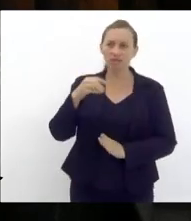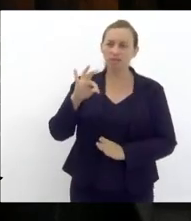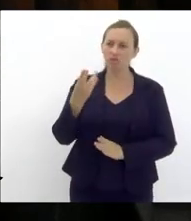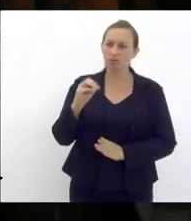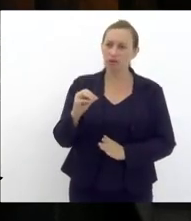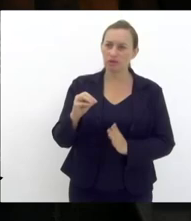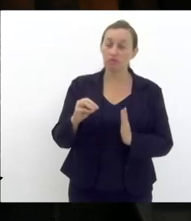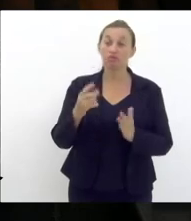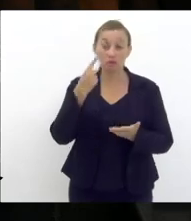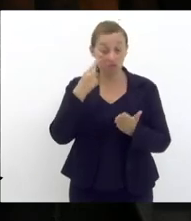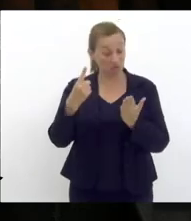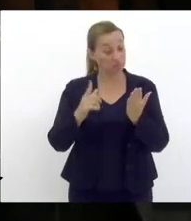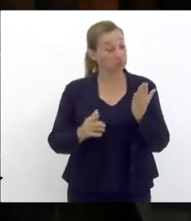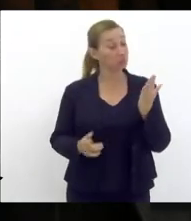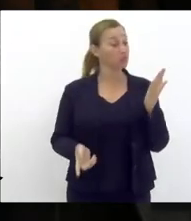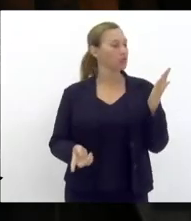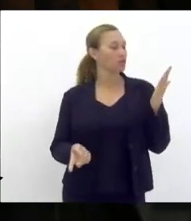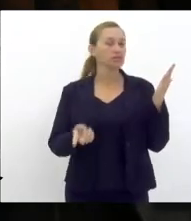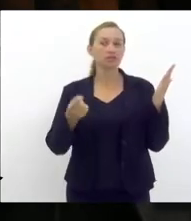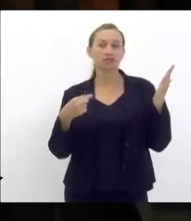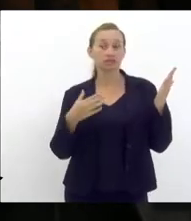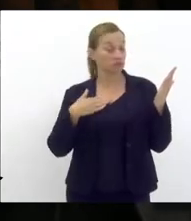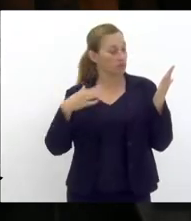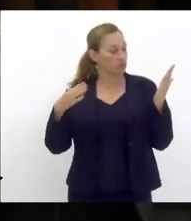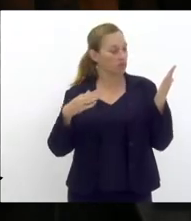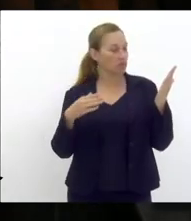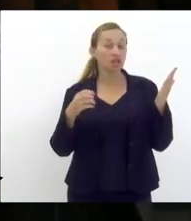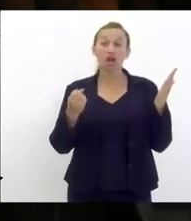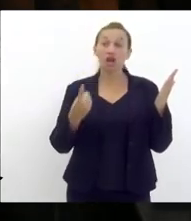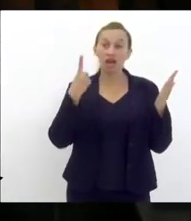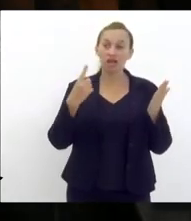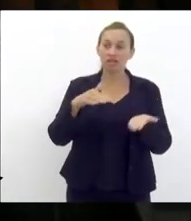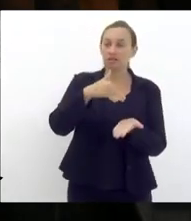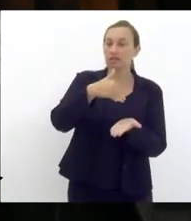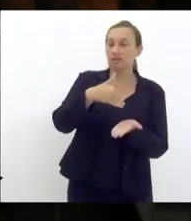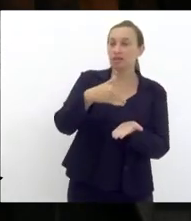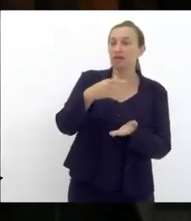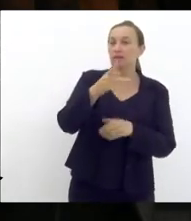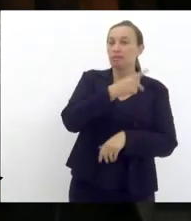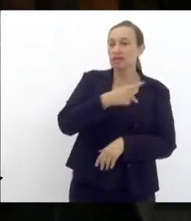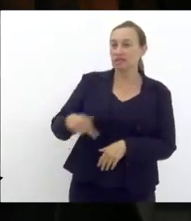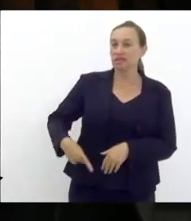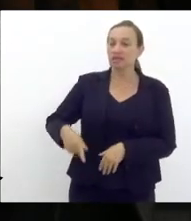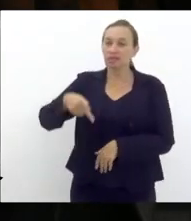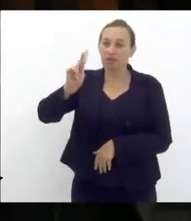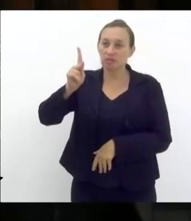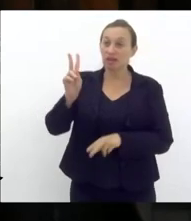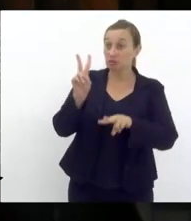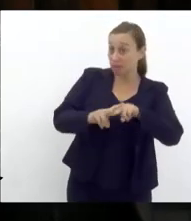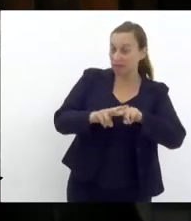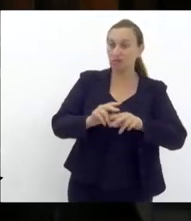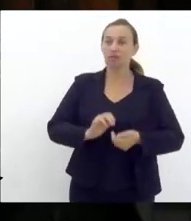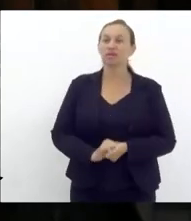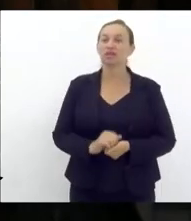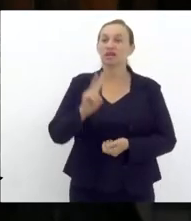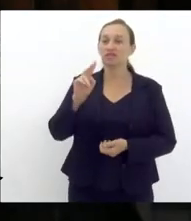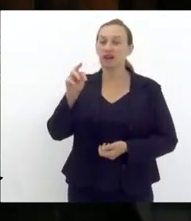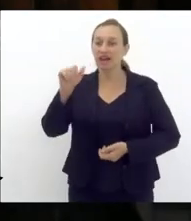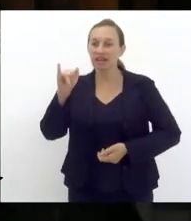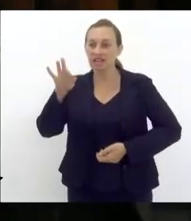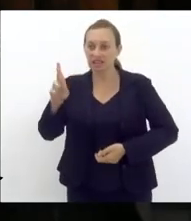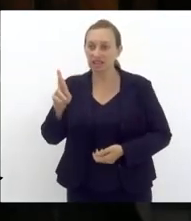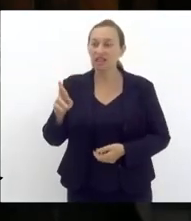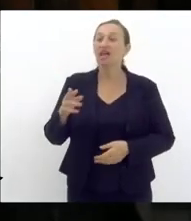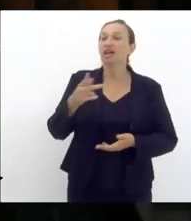vamos lá Aldemir bendini ex-presidente da Petrobras do Banco do Brasil preso Wagner Pinheiro